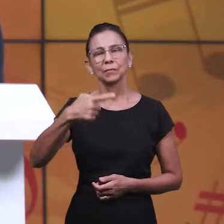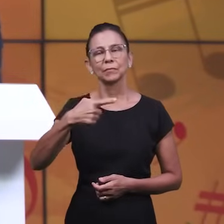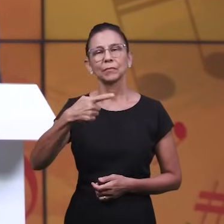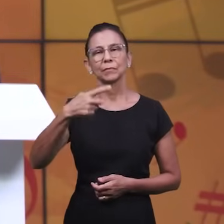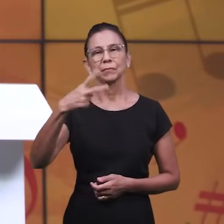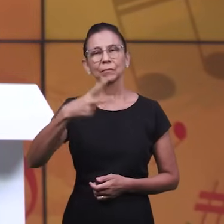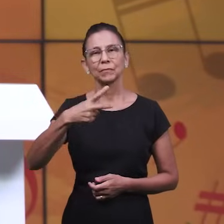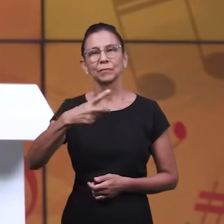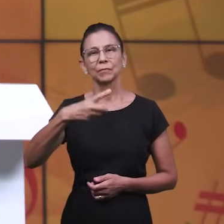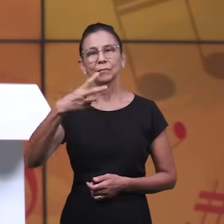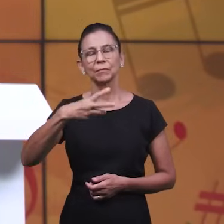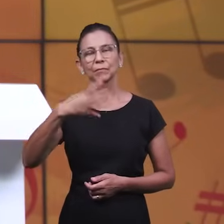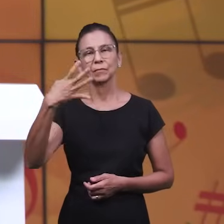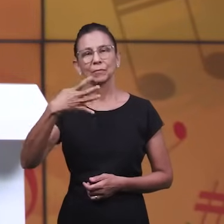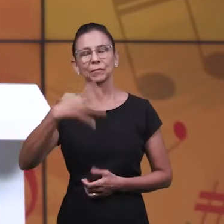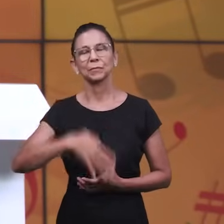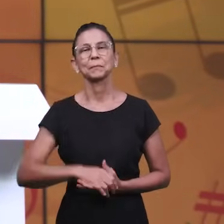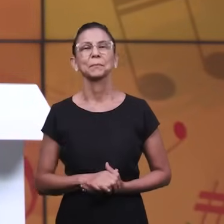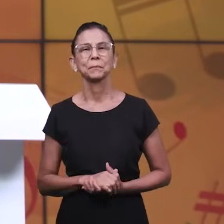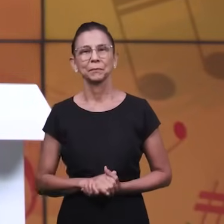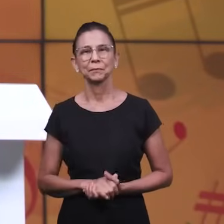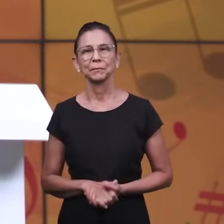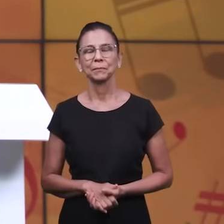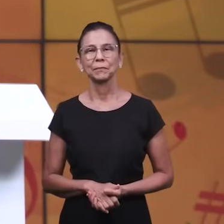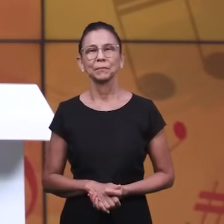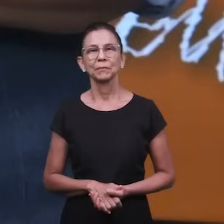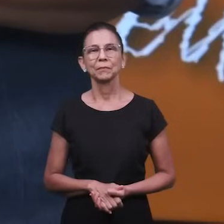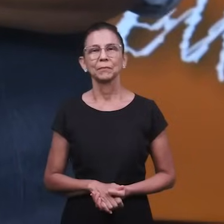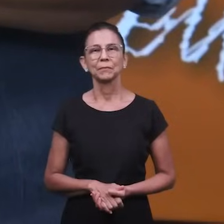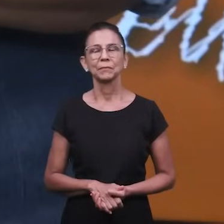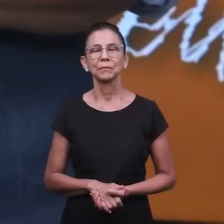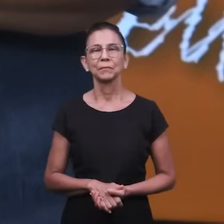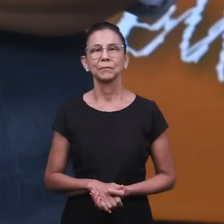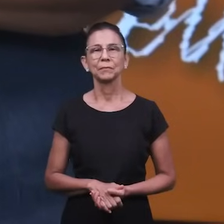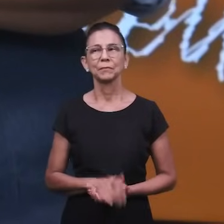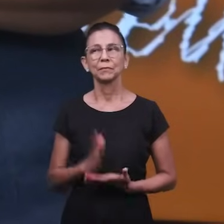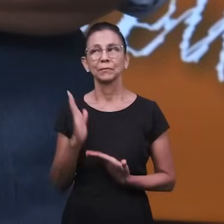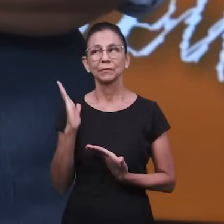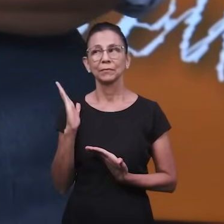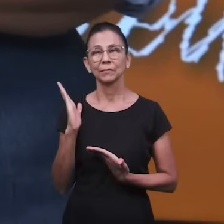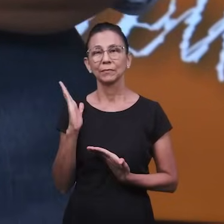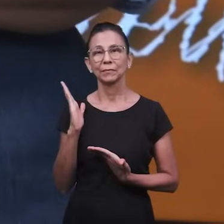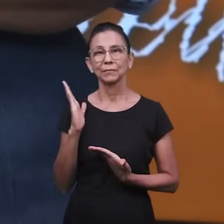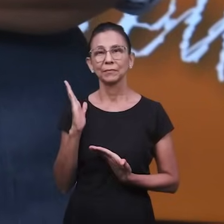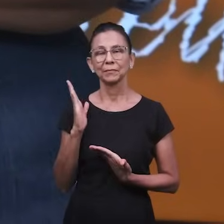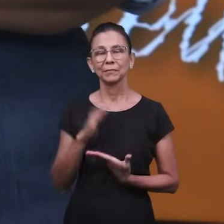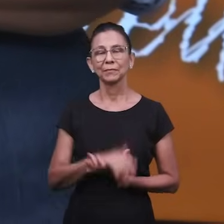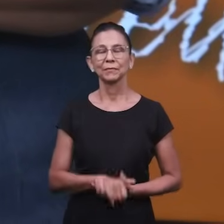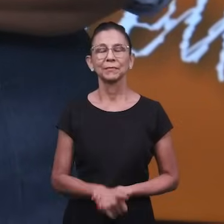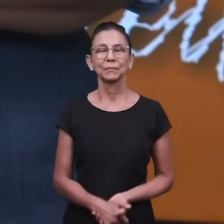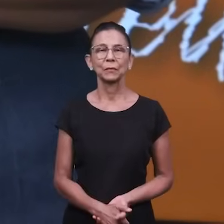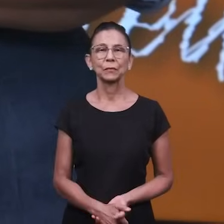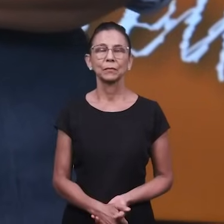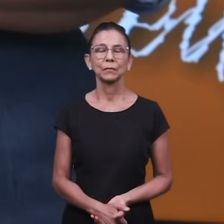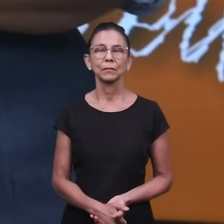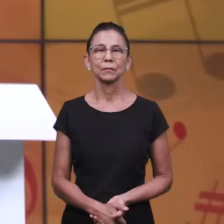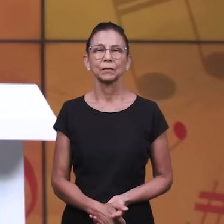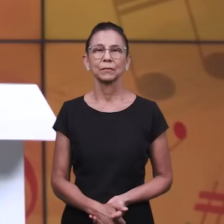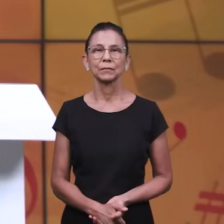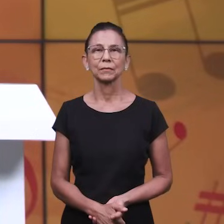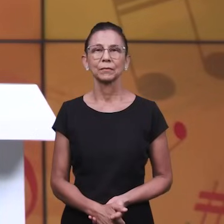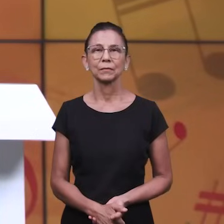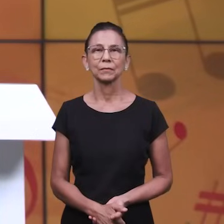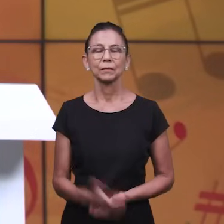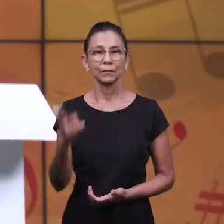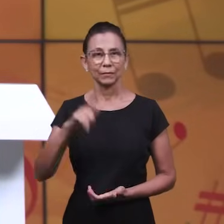e quarto tempo. Vamos lá. 1, 2, 3, 4.